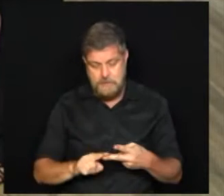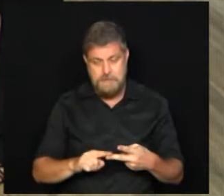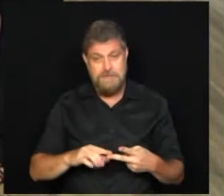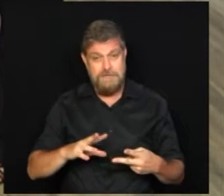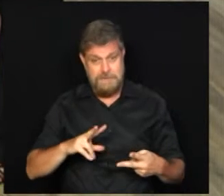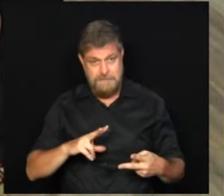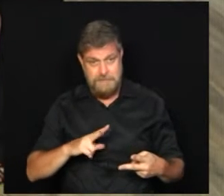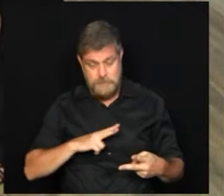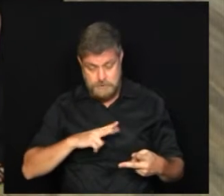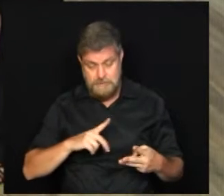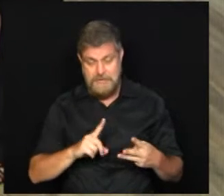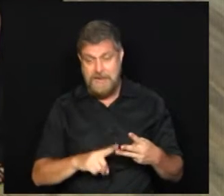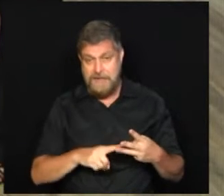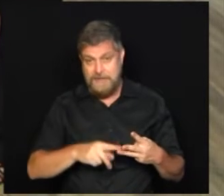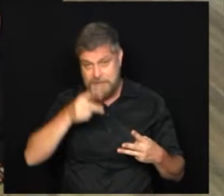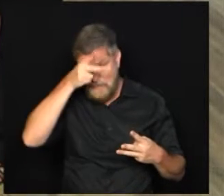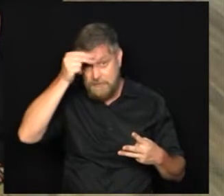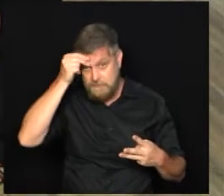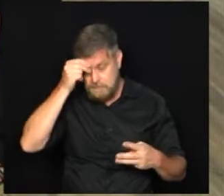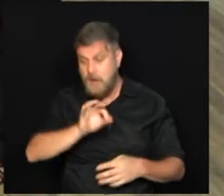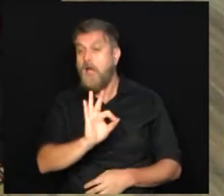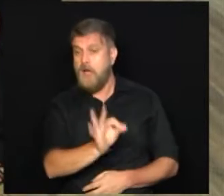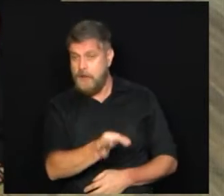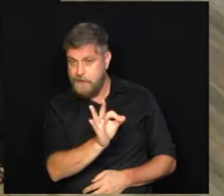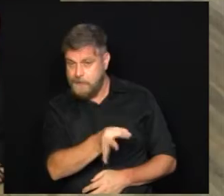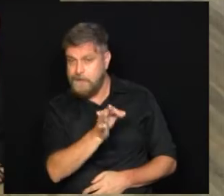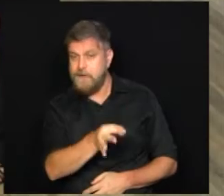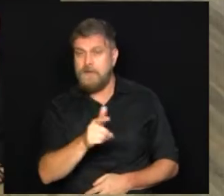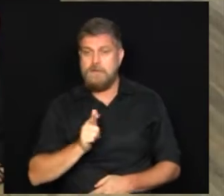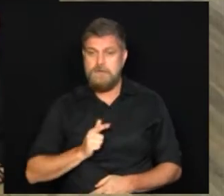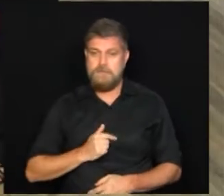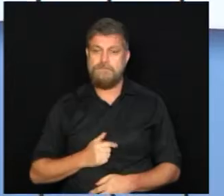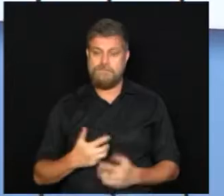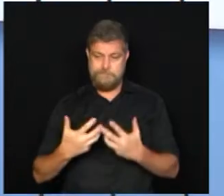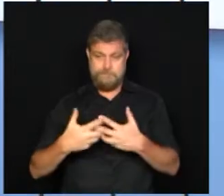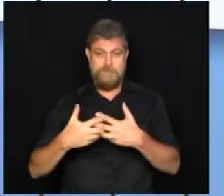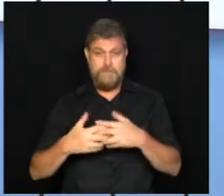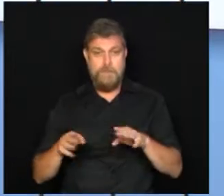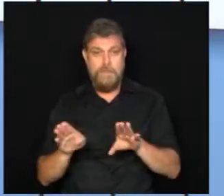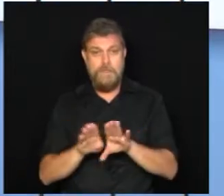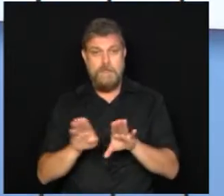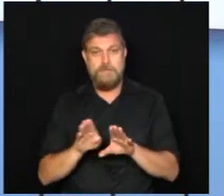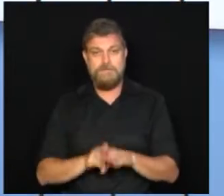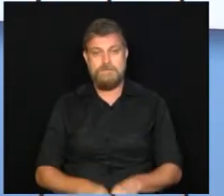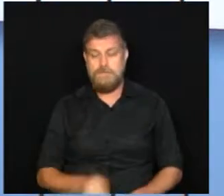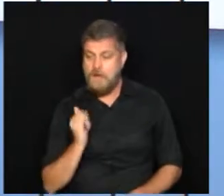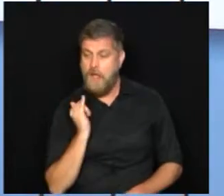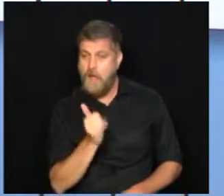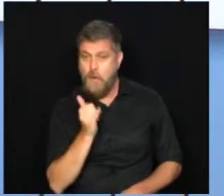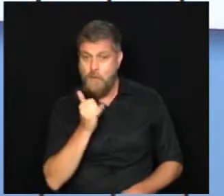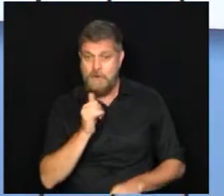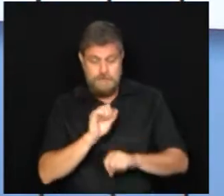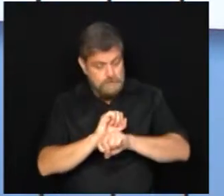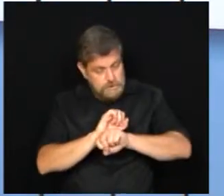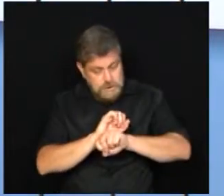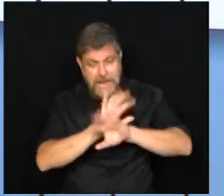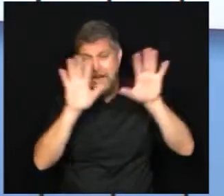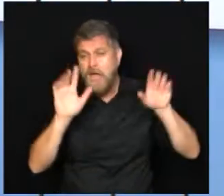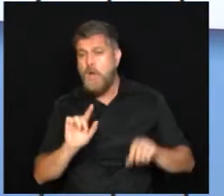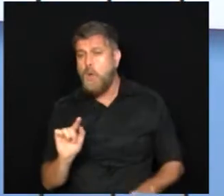Municipal e nas escolas particulares na isso mesmo é o que vale inclusive no anúncio do governo ele deixa claro